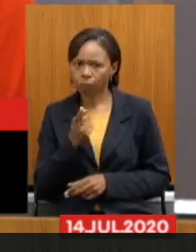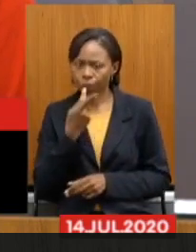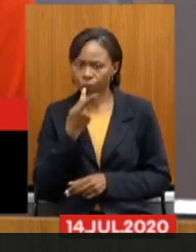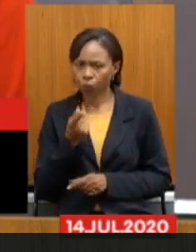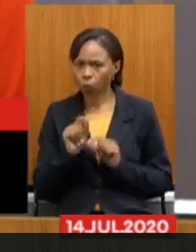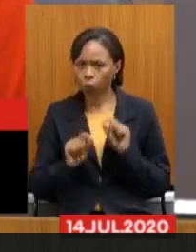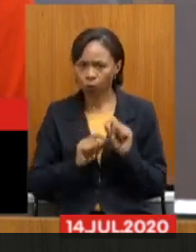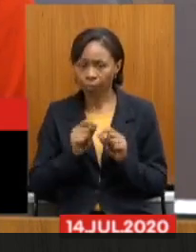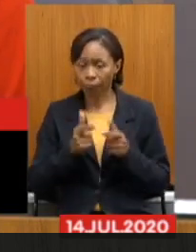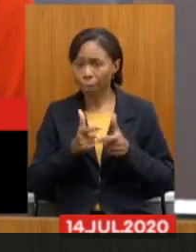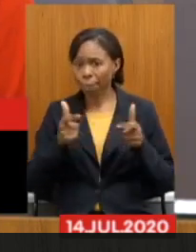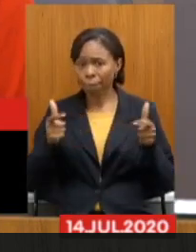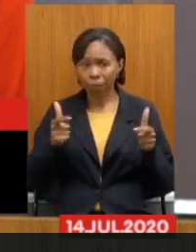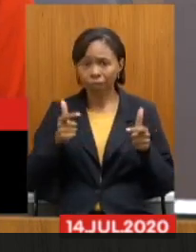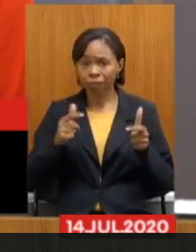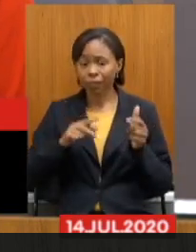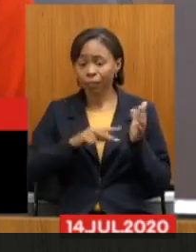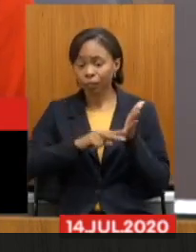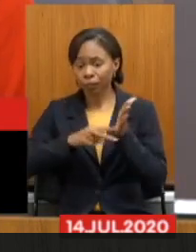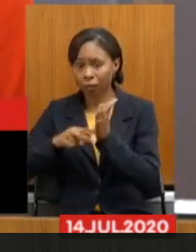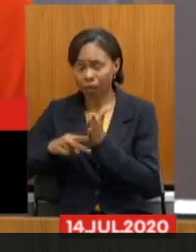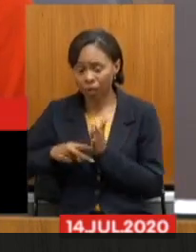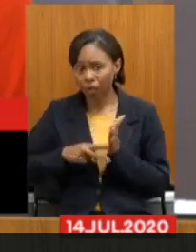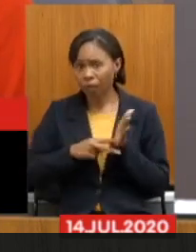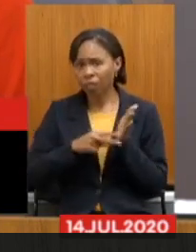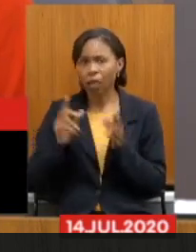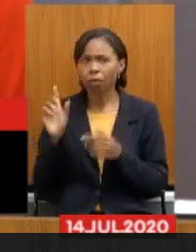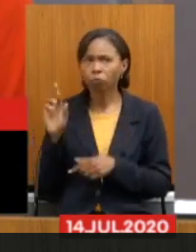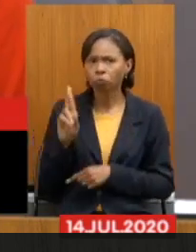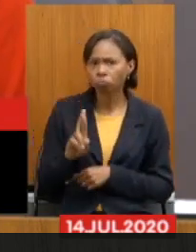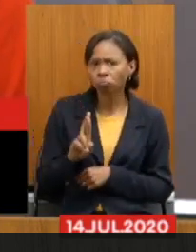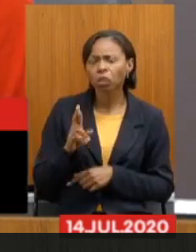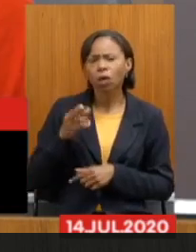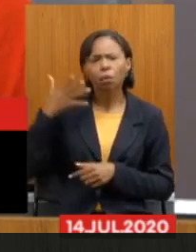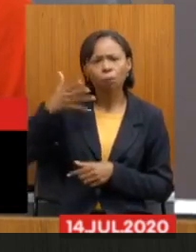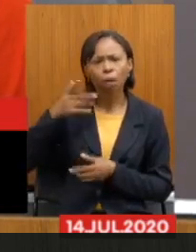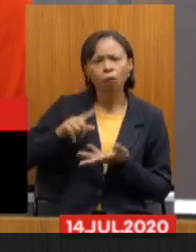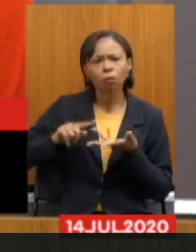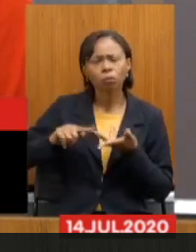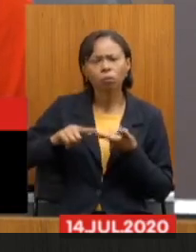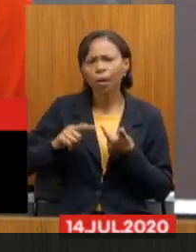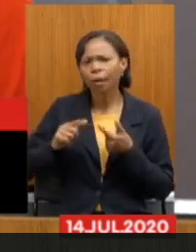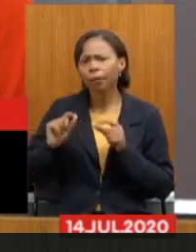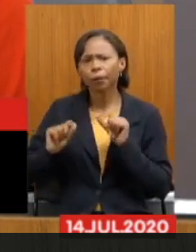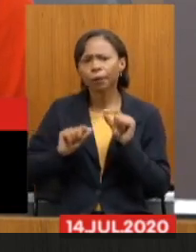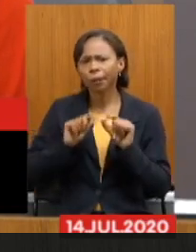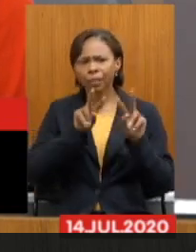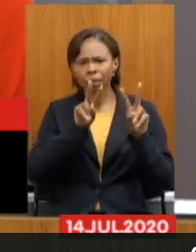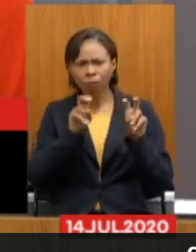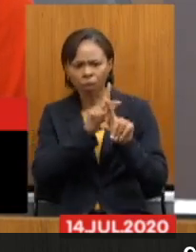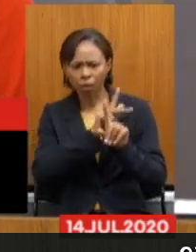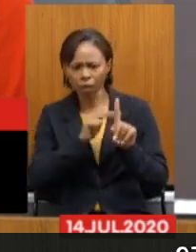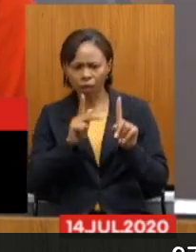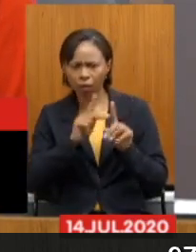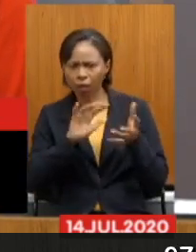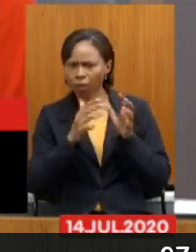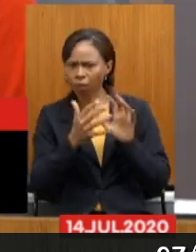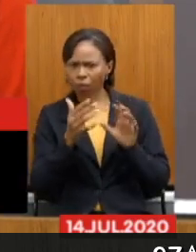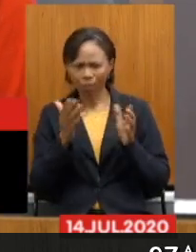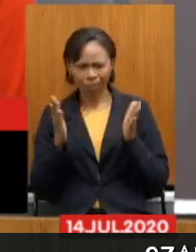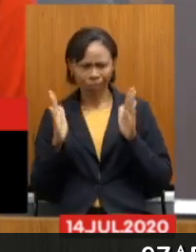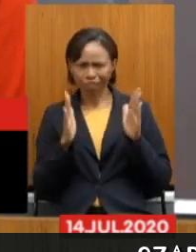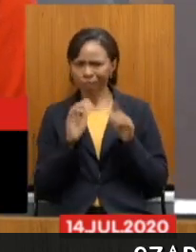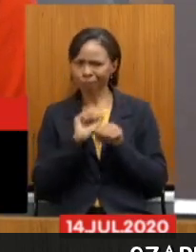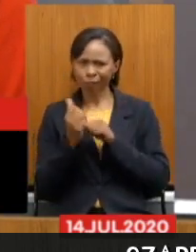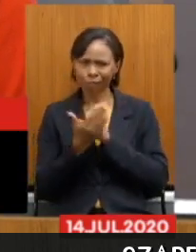ampla maioria das entidades sindicais trouxeram seus posicionamentos, que a reforma não tramite durante a pandemia. Então,